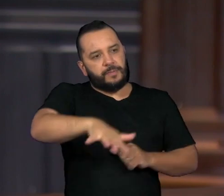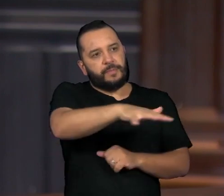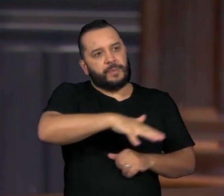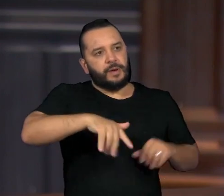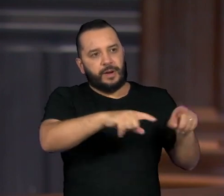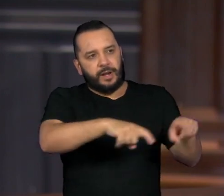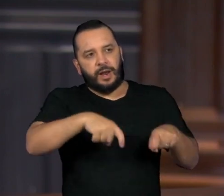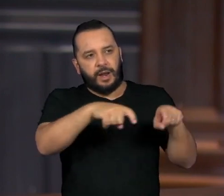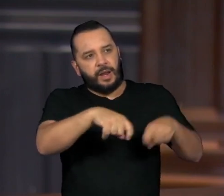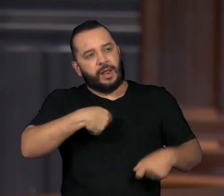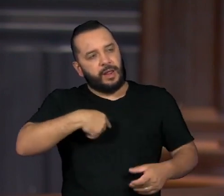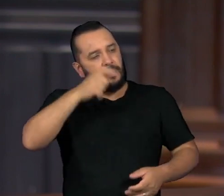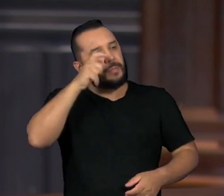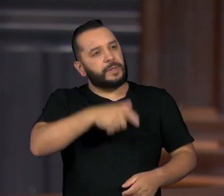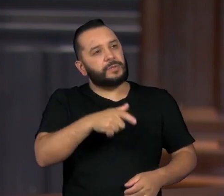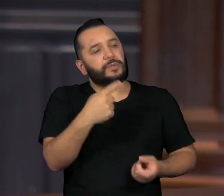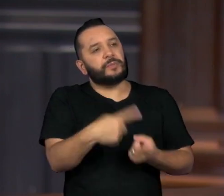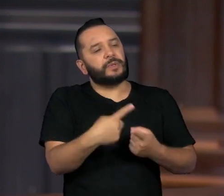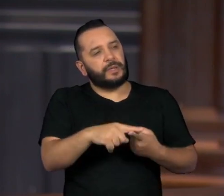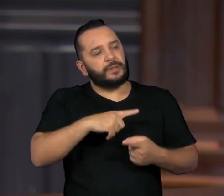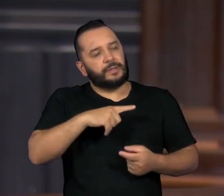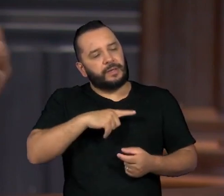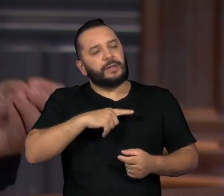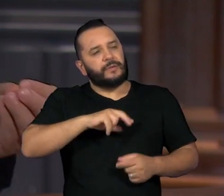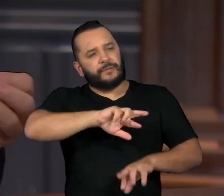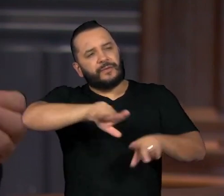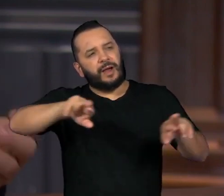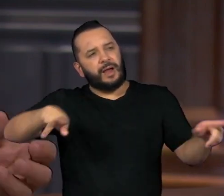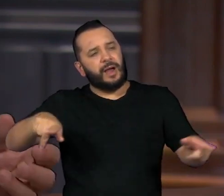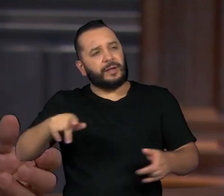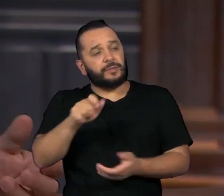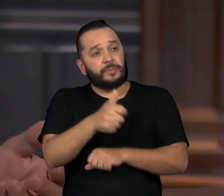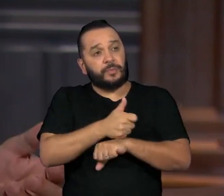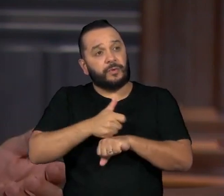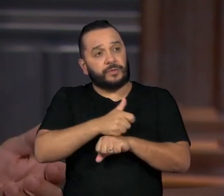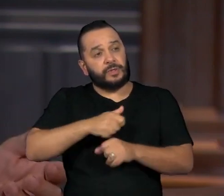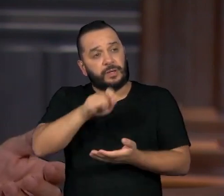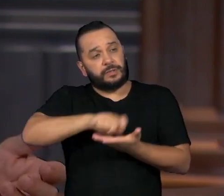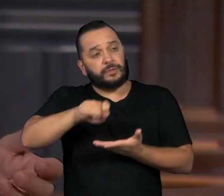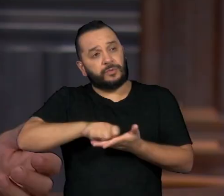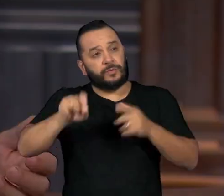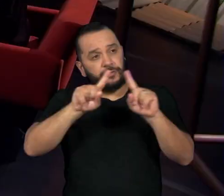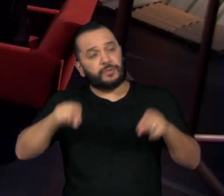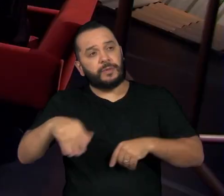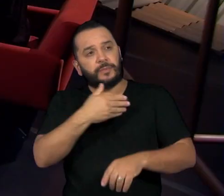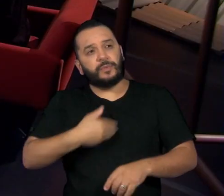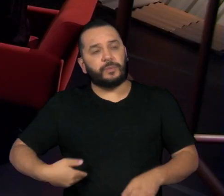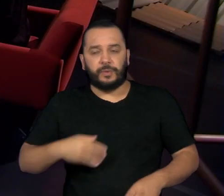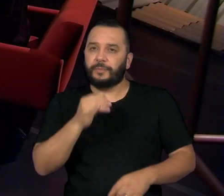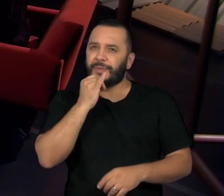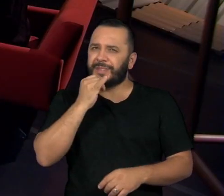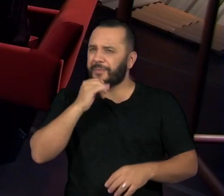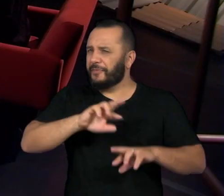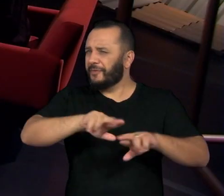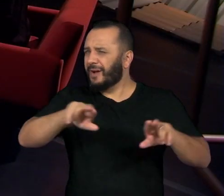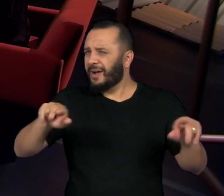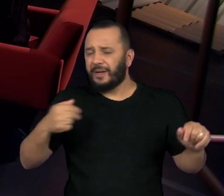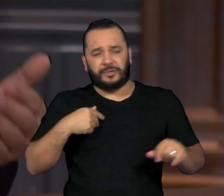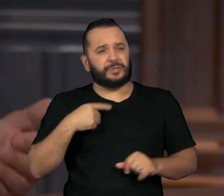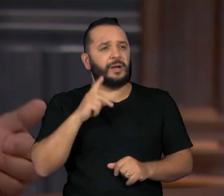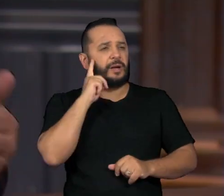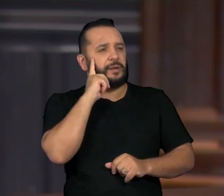com a quantidade de escritores que foram ou são servidores públicos, né? Mas assim, de Carlos